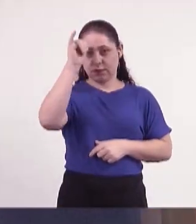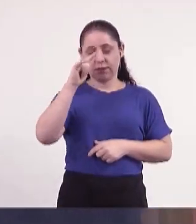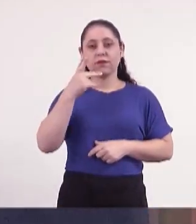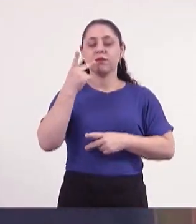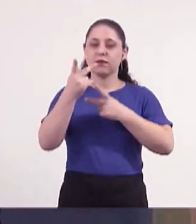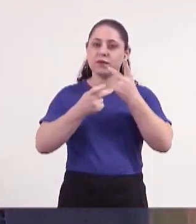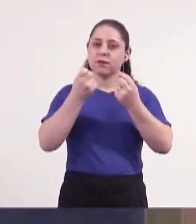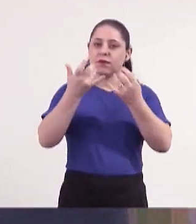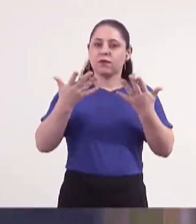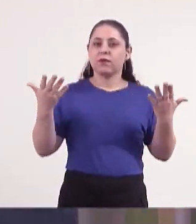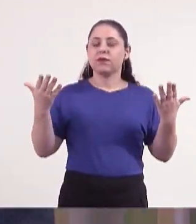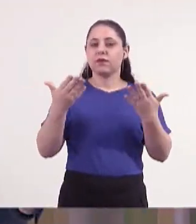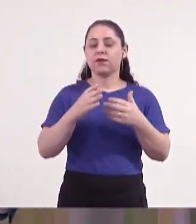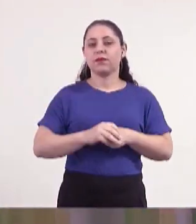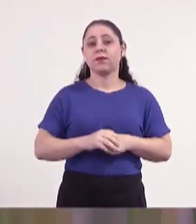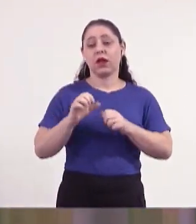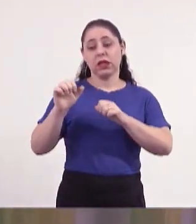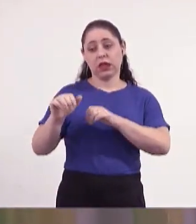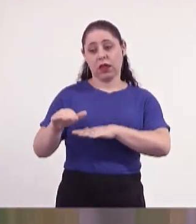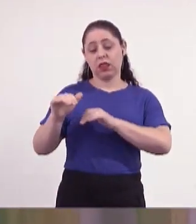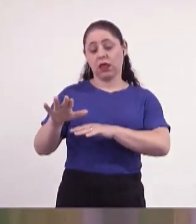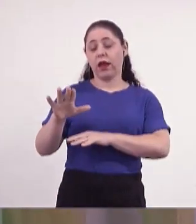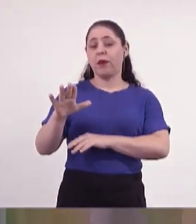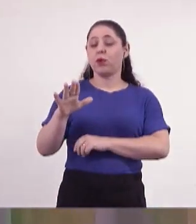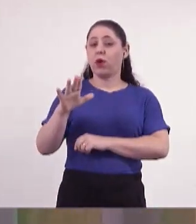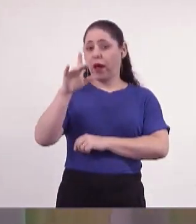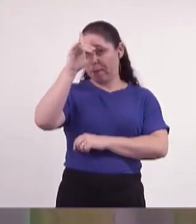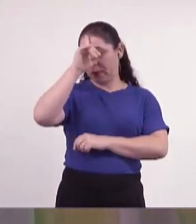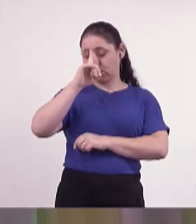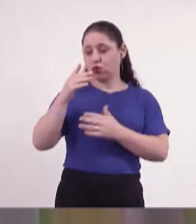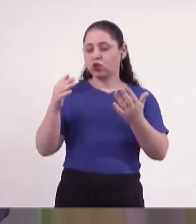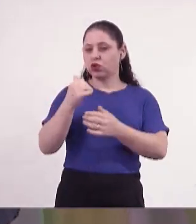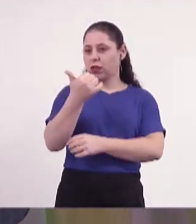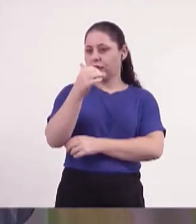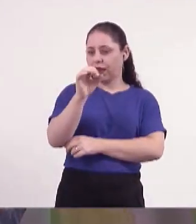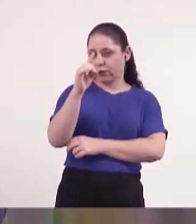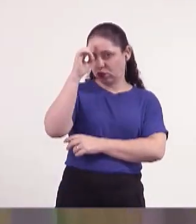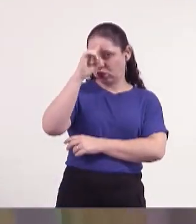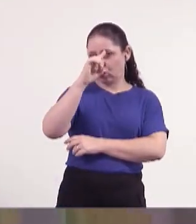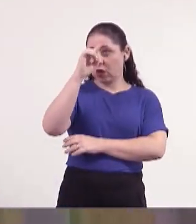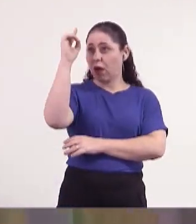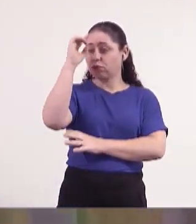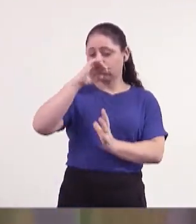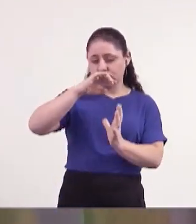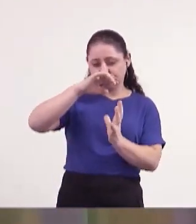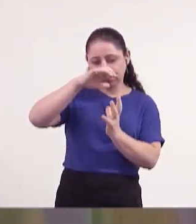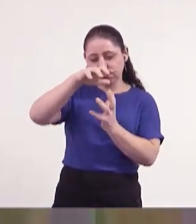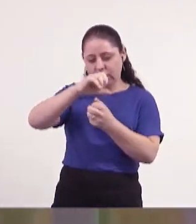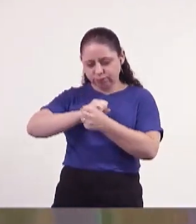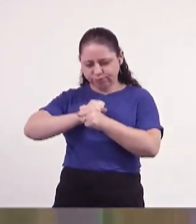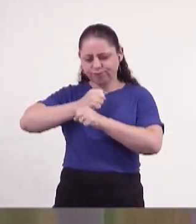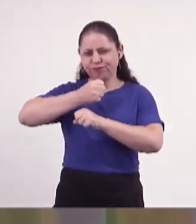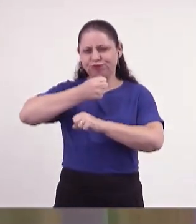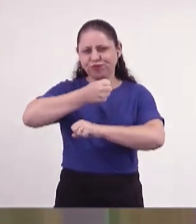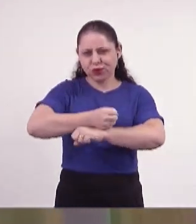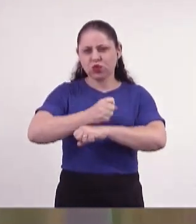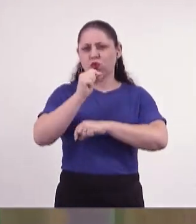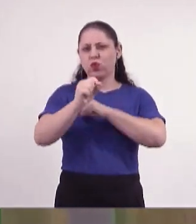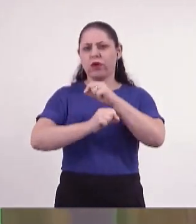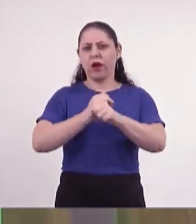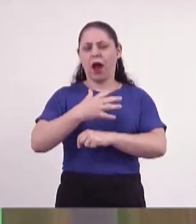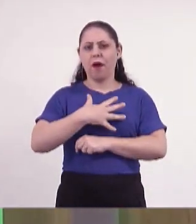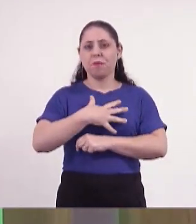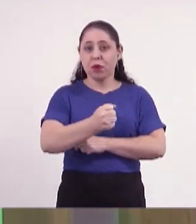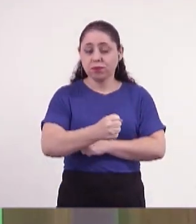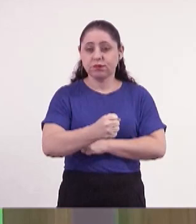gente fala agora sobre o Setembro Amarelo. Hoje, 10 de setembro, é o Dia Internacional de Enfrentamento, de Combate